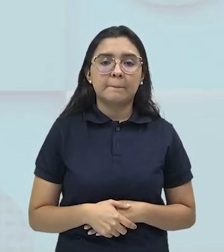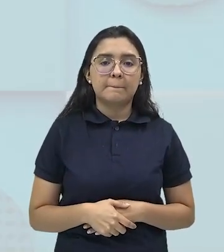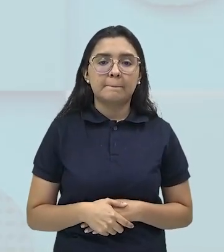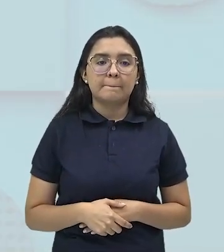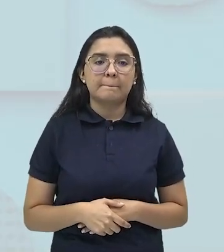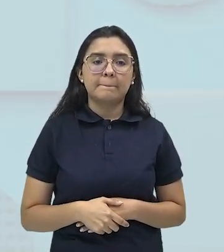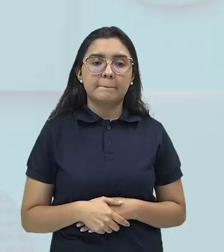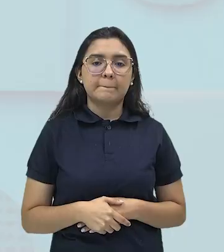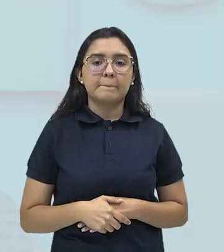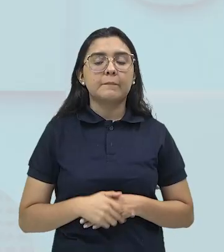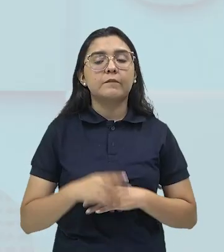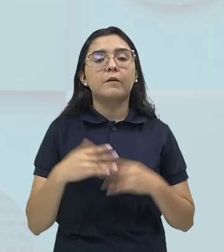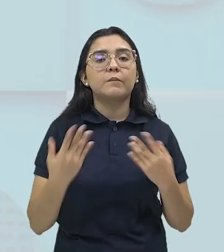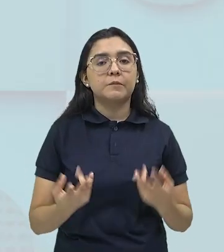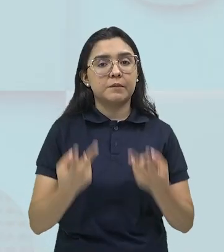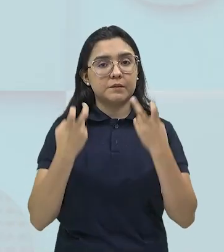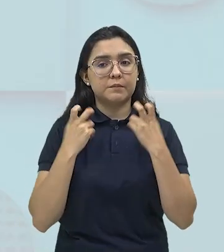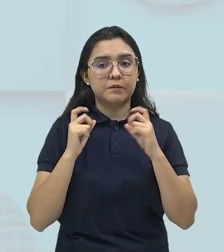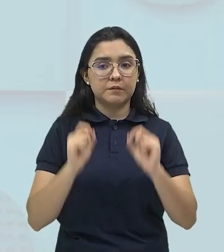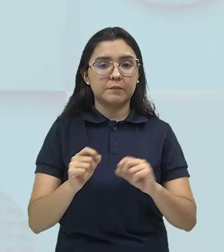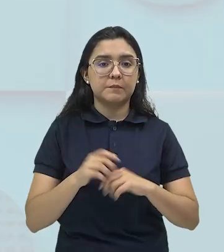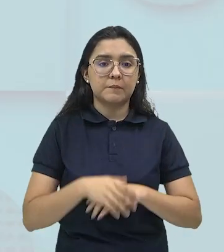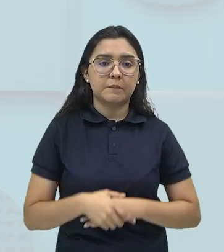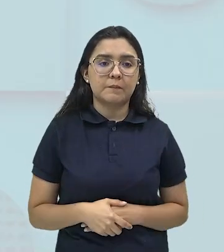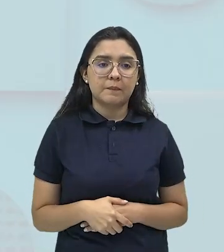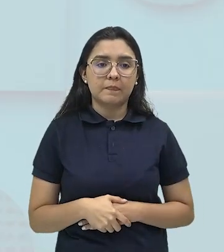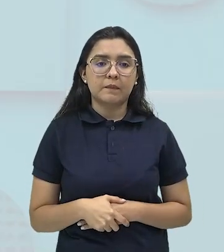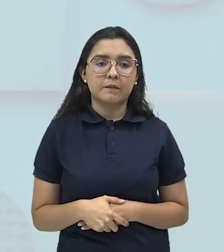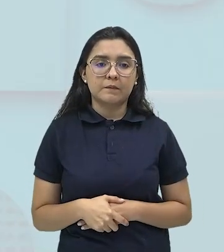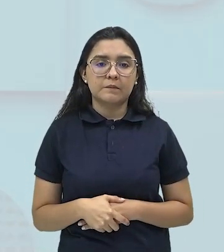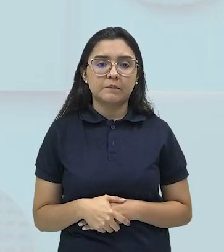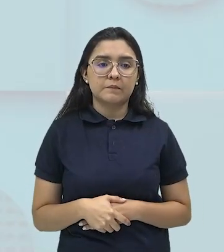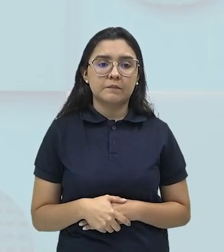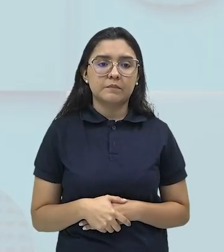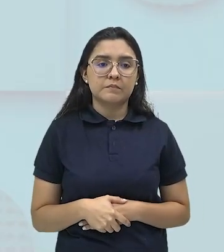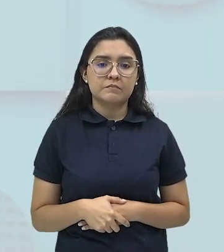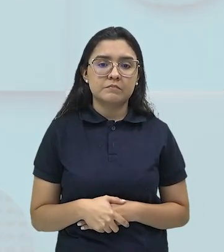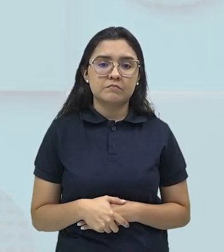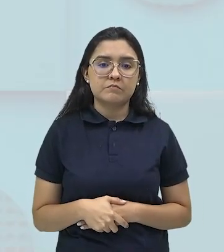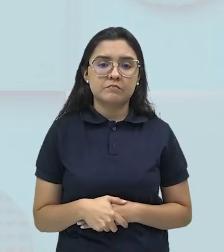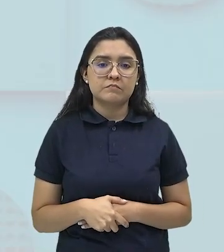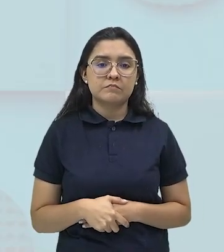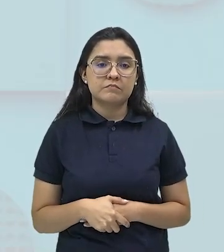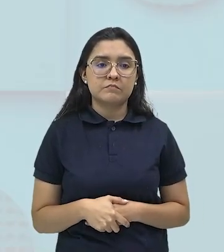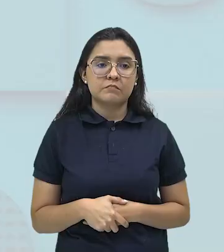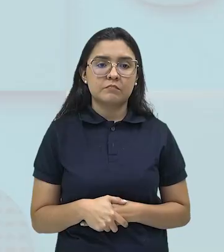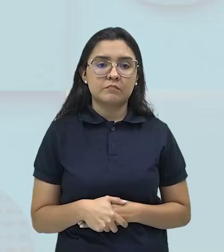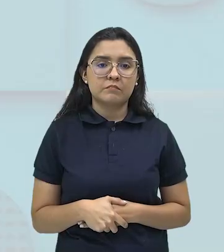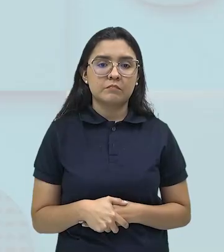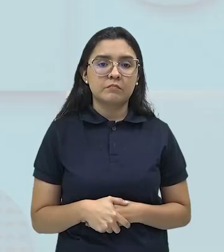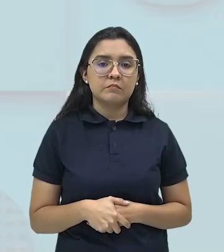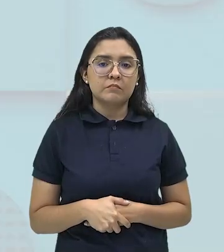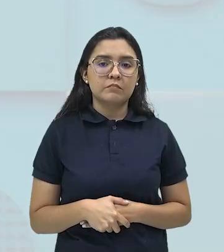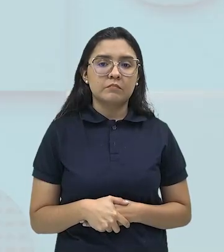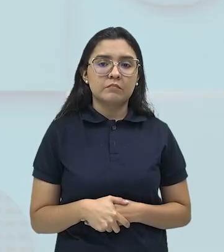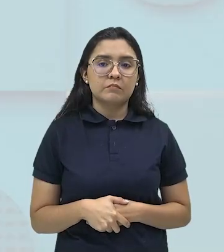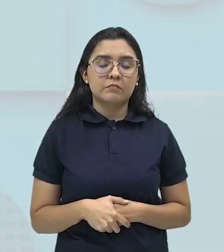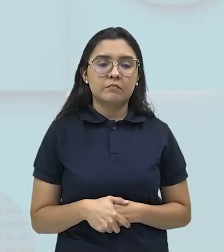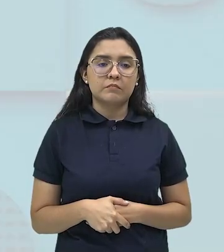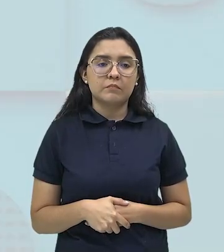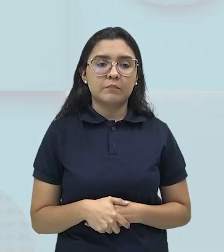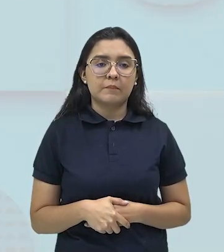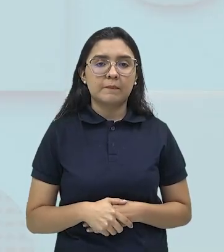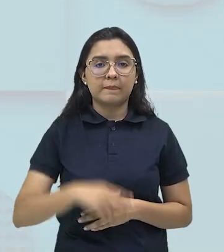Nós vamos observar que a história, né, a